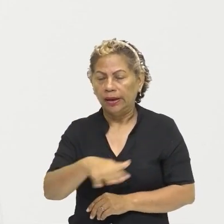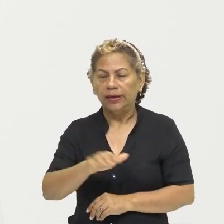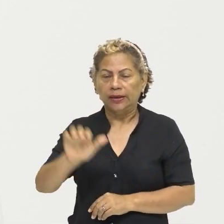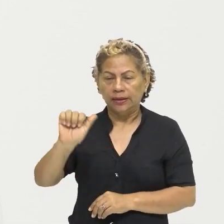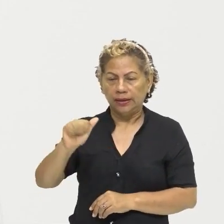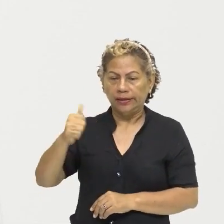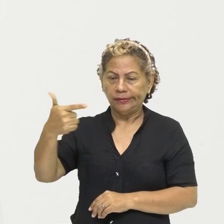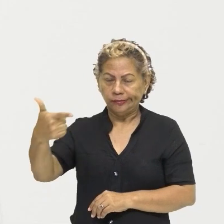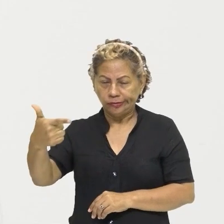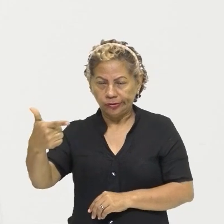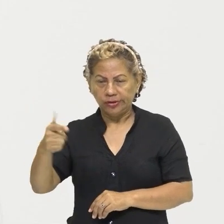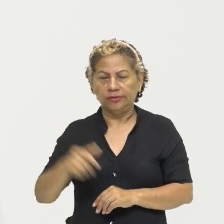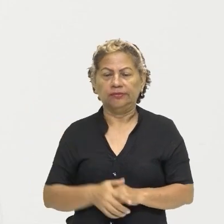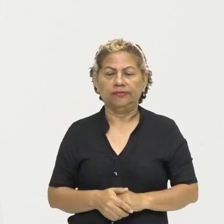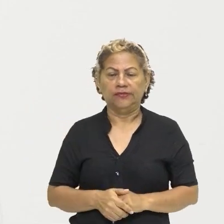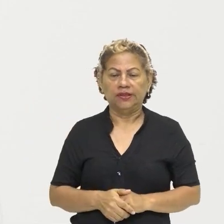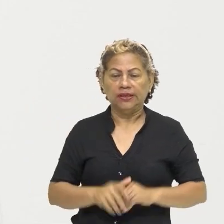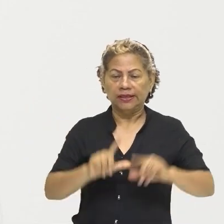são iguais a ΔT.